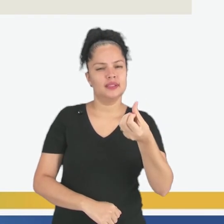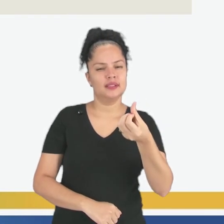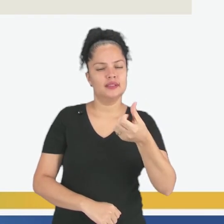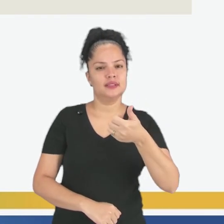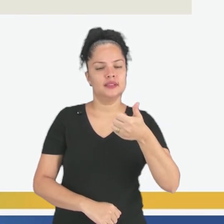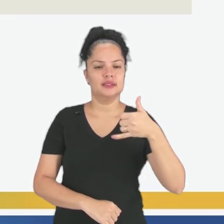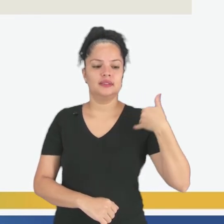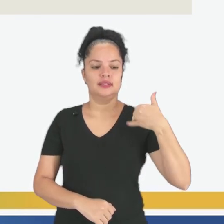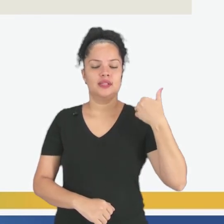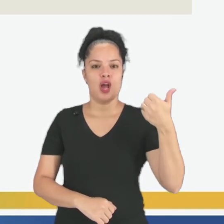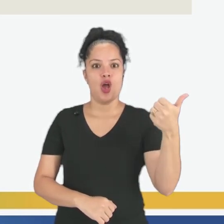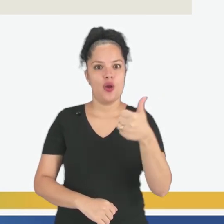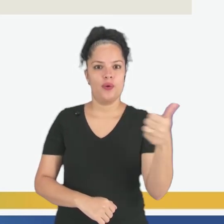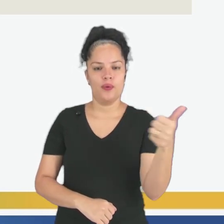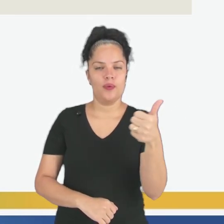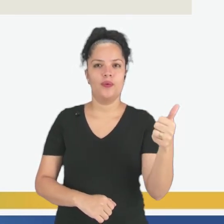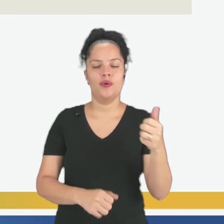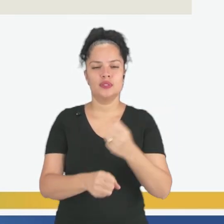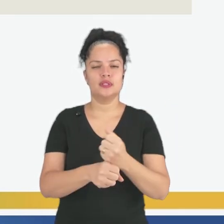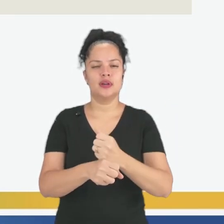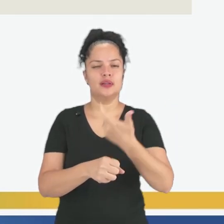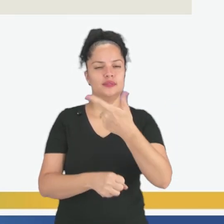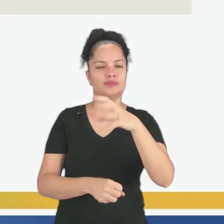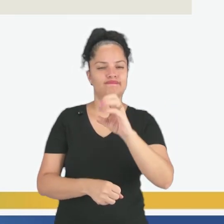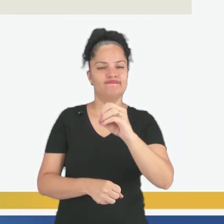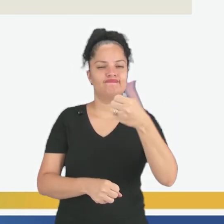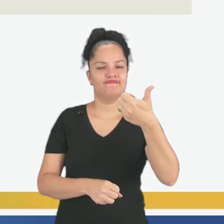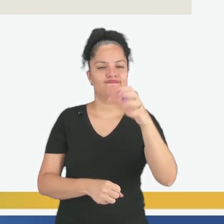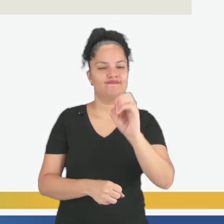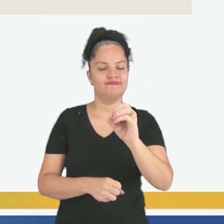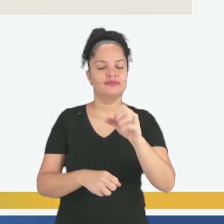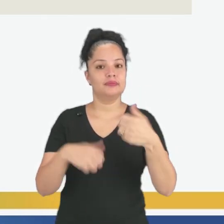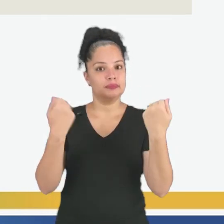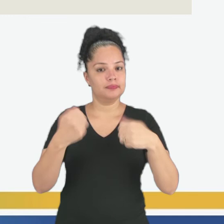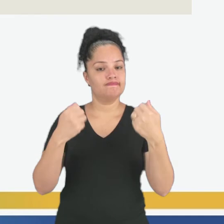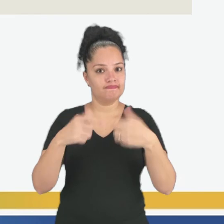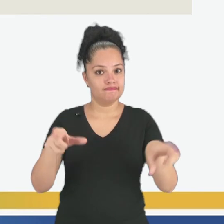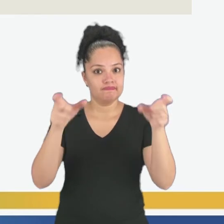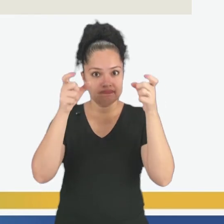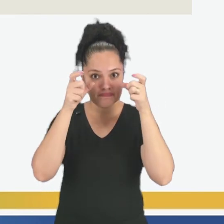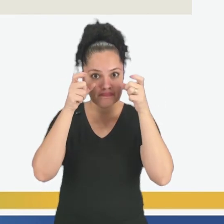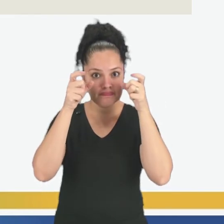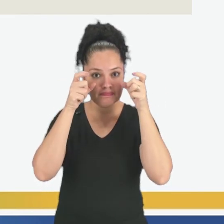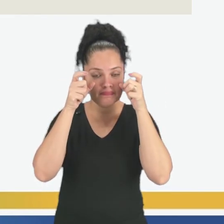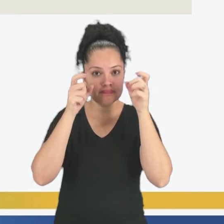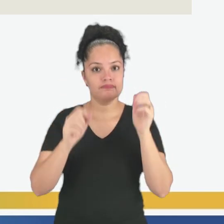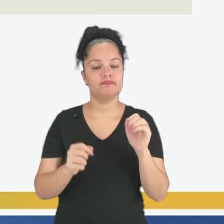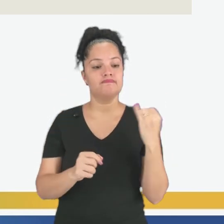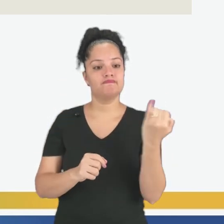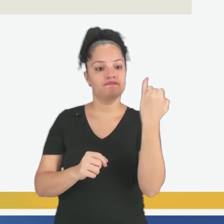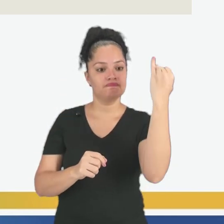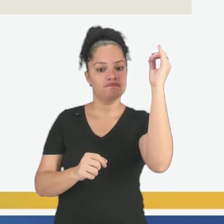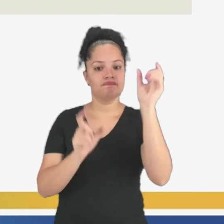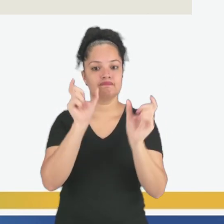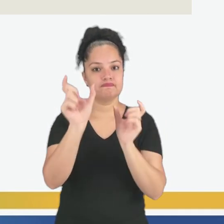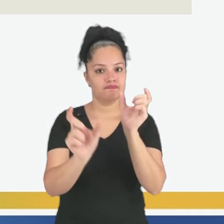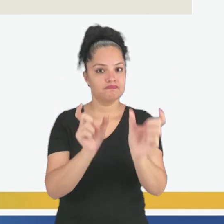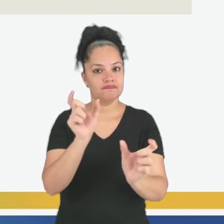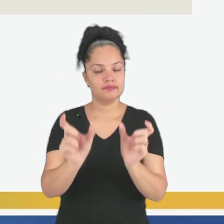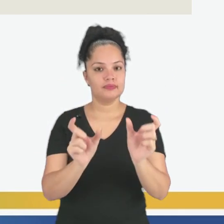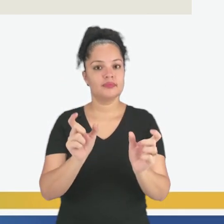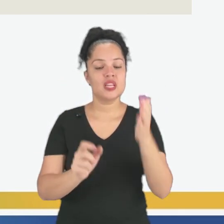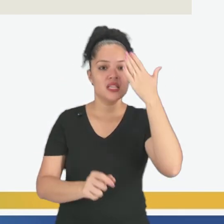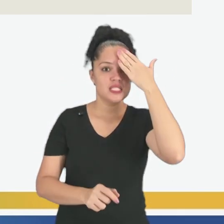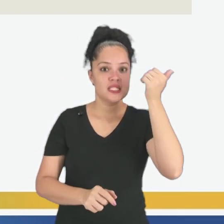tantas palavras que eu não conheço? Bom, pessoal, se atentem às partes que são importantes para vocês. Na primeira pergunta, a gente quer saber sobre as